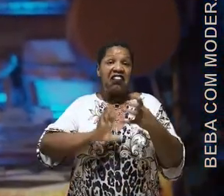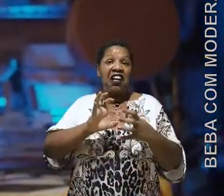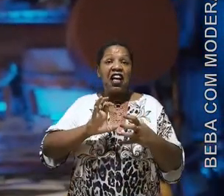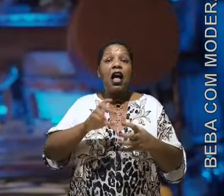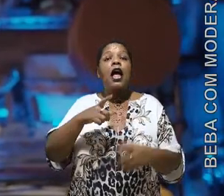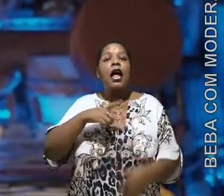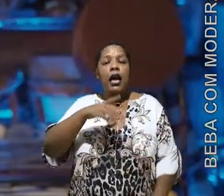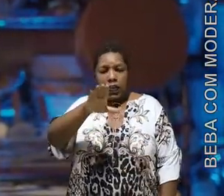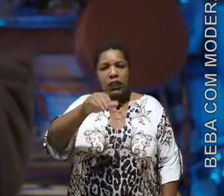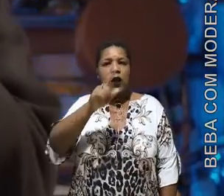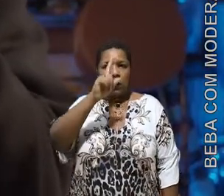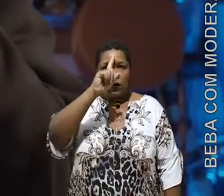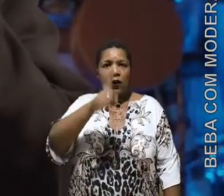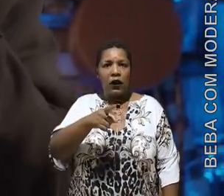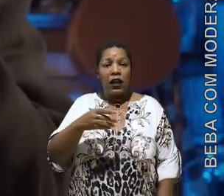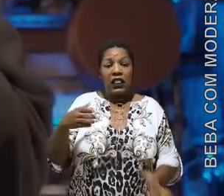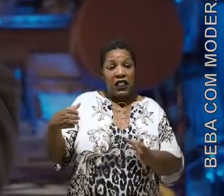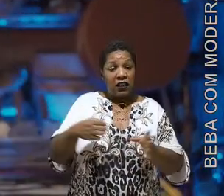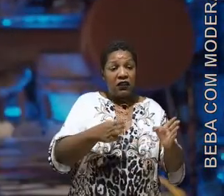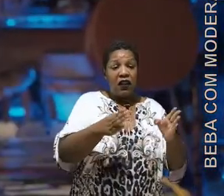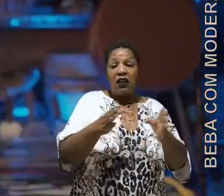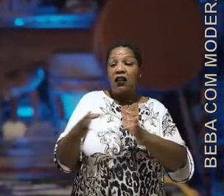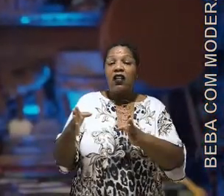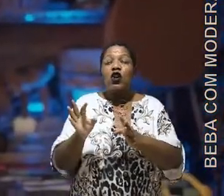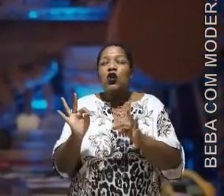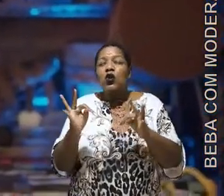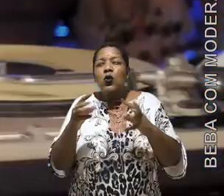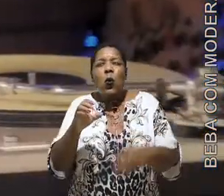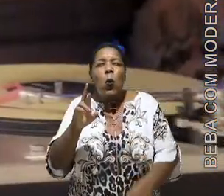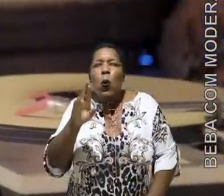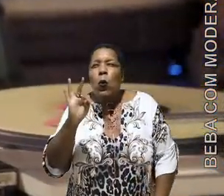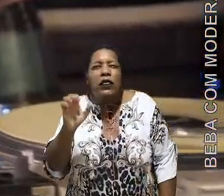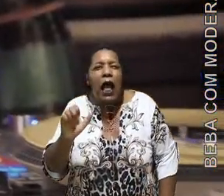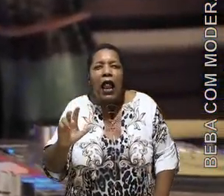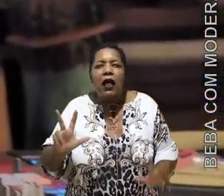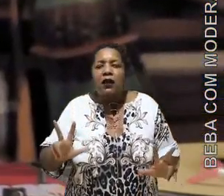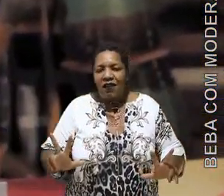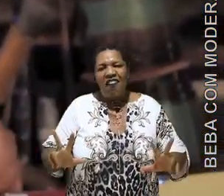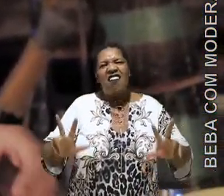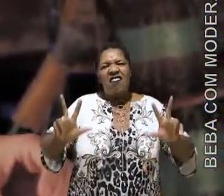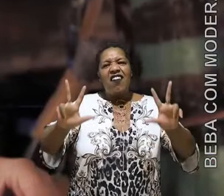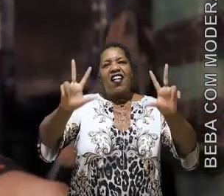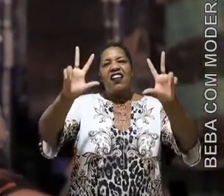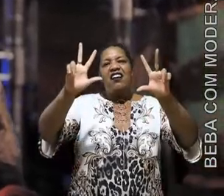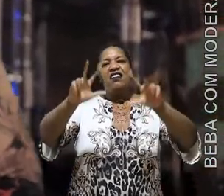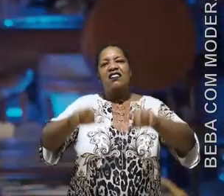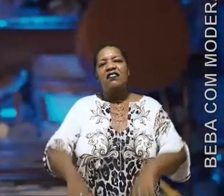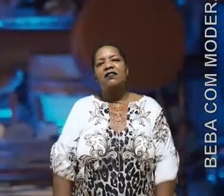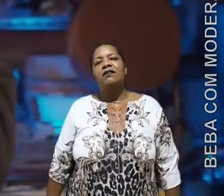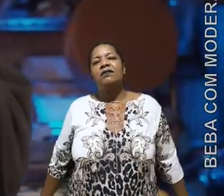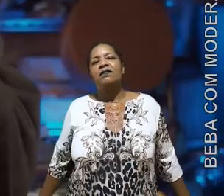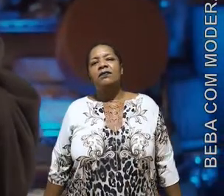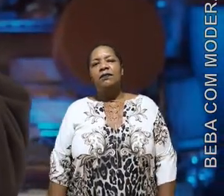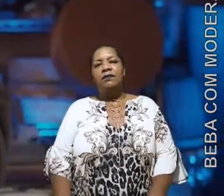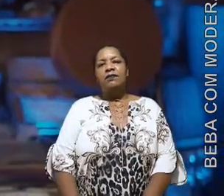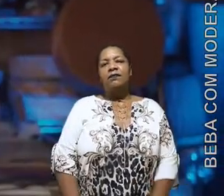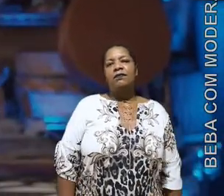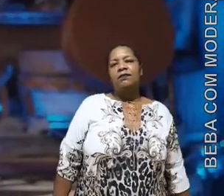o senhor da guerra chegou da demanda nas estradas tais como velas dos barracos